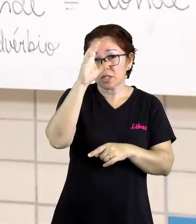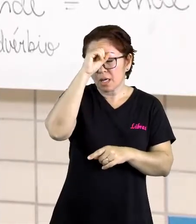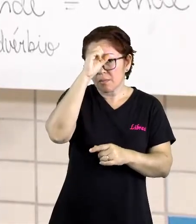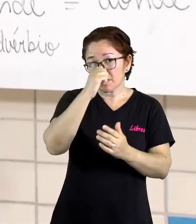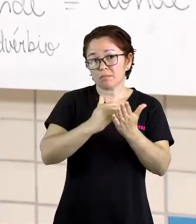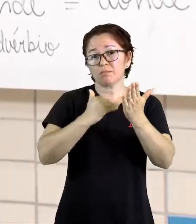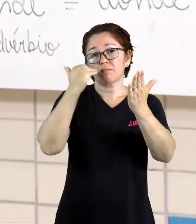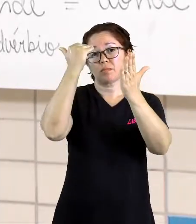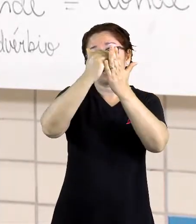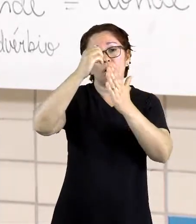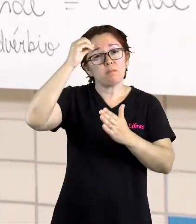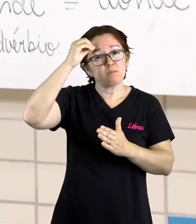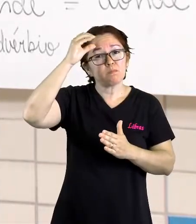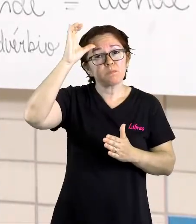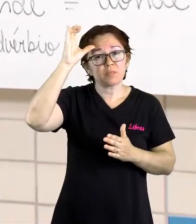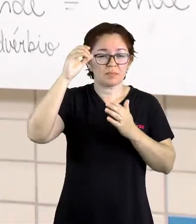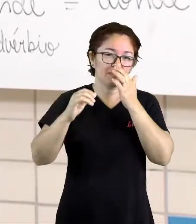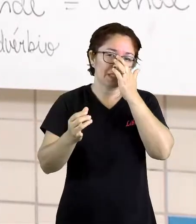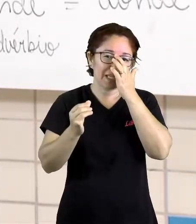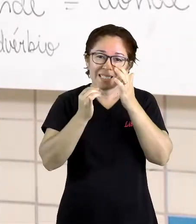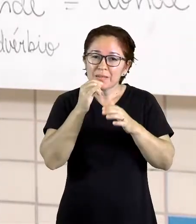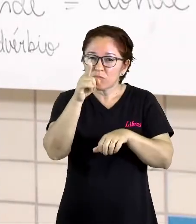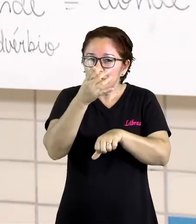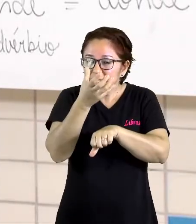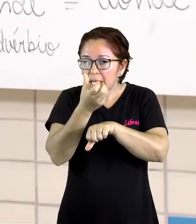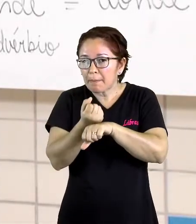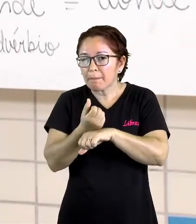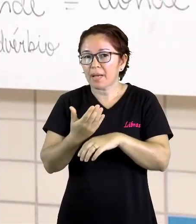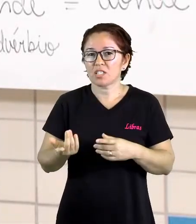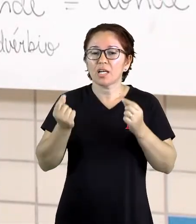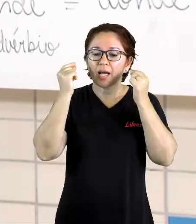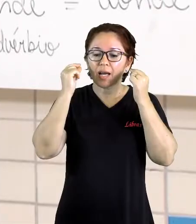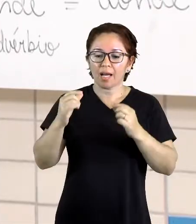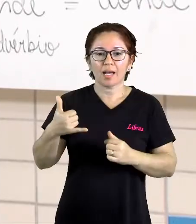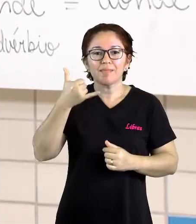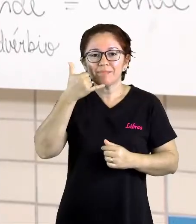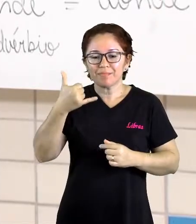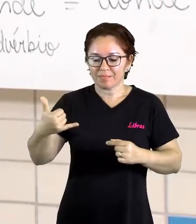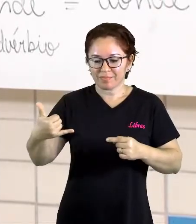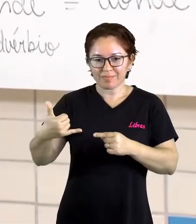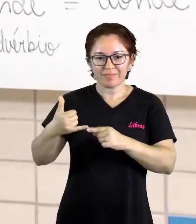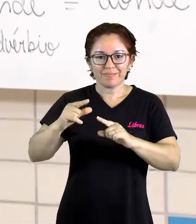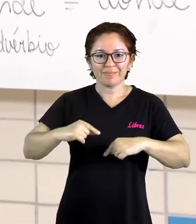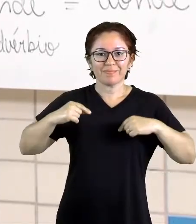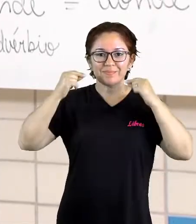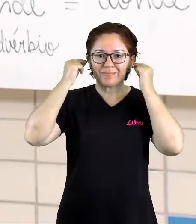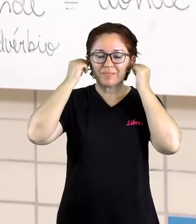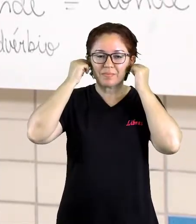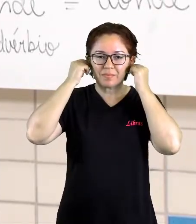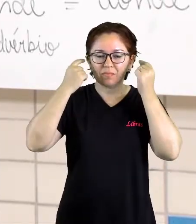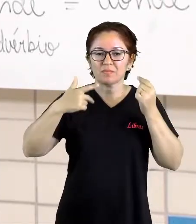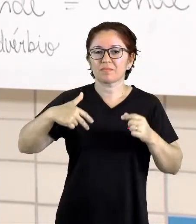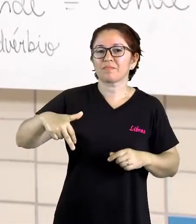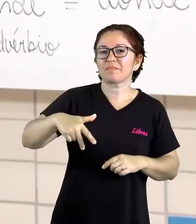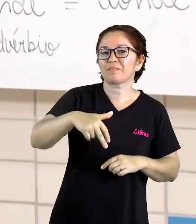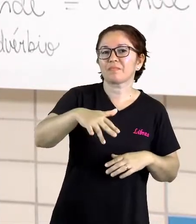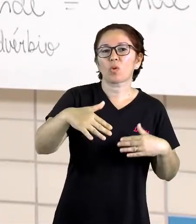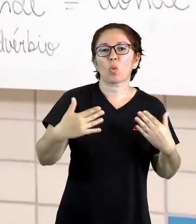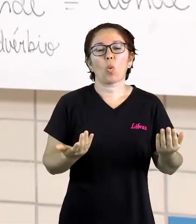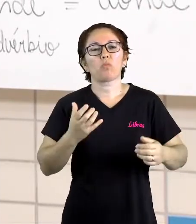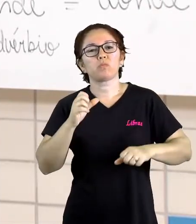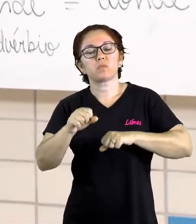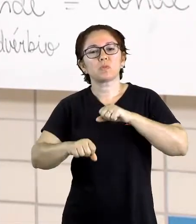fazer uma caminhada, e andar de bicicleta. Não precisa você ficar